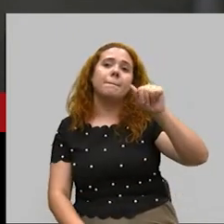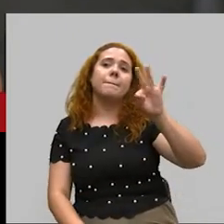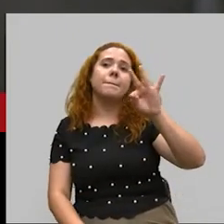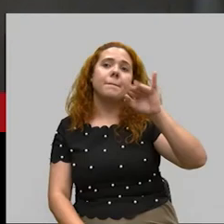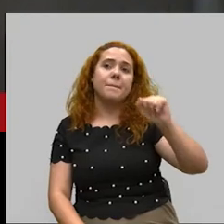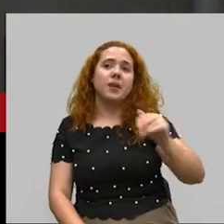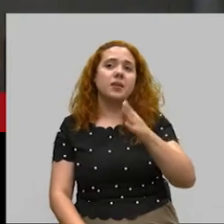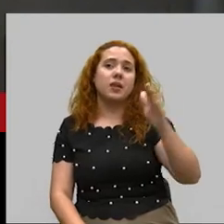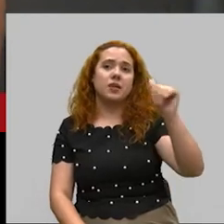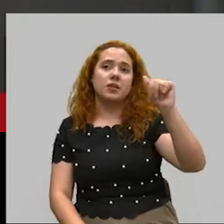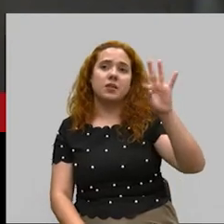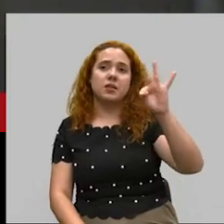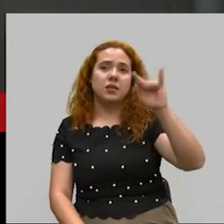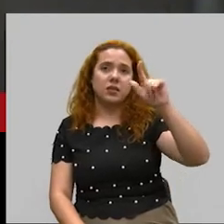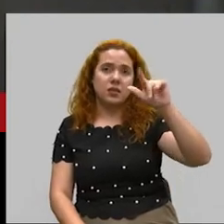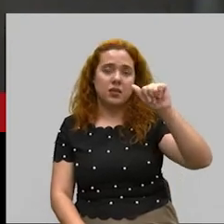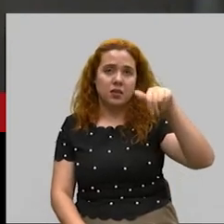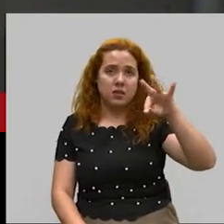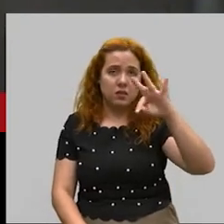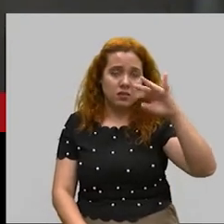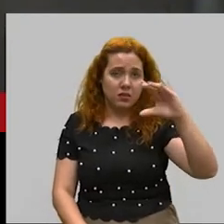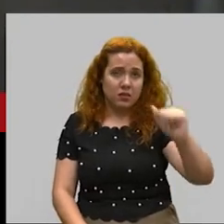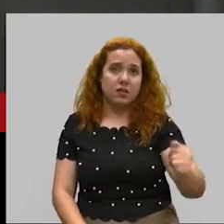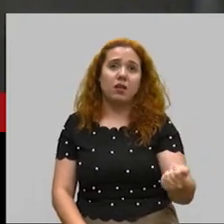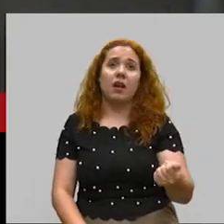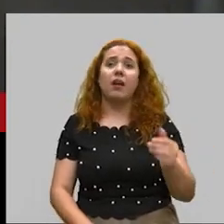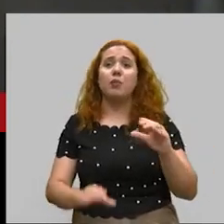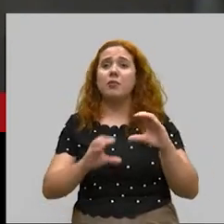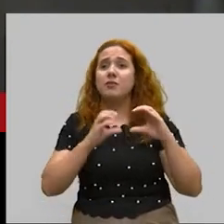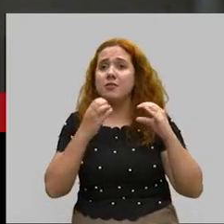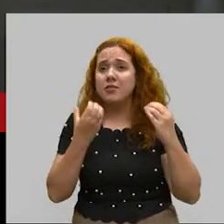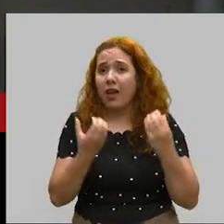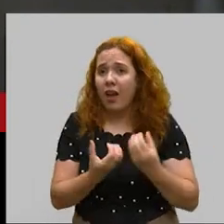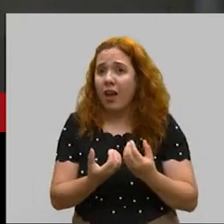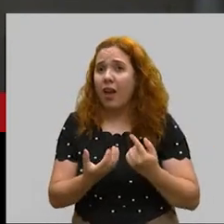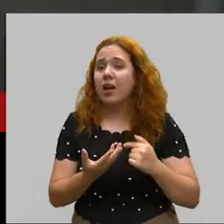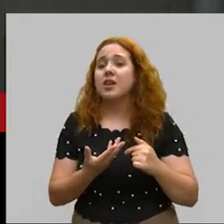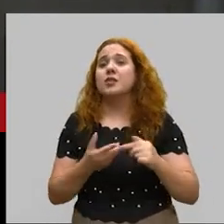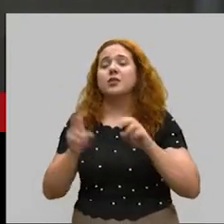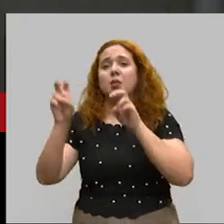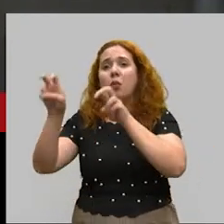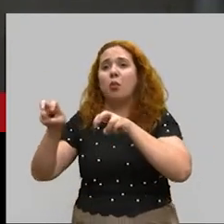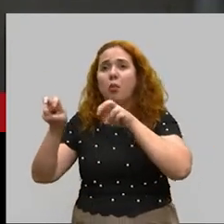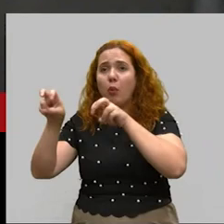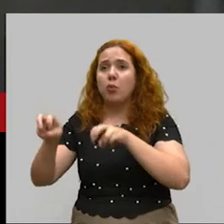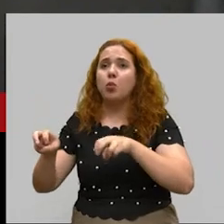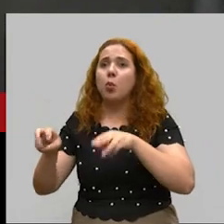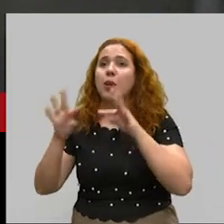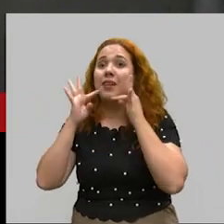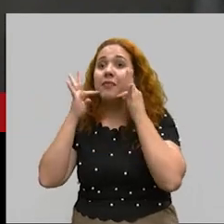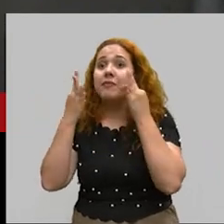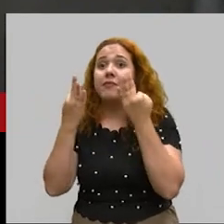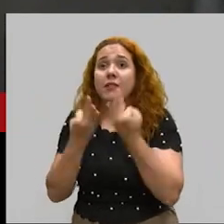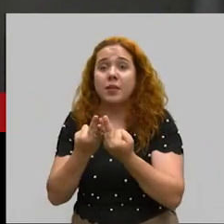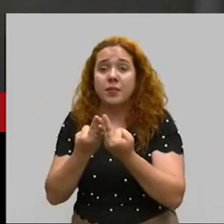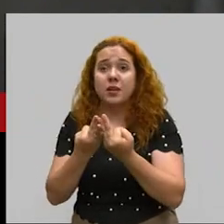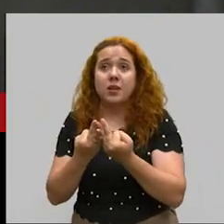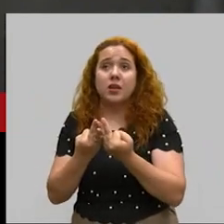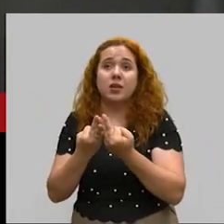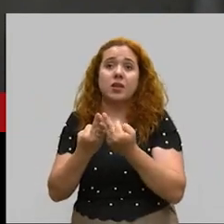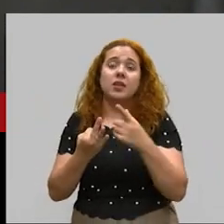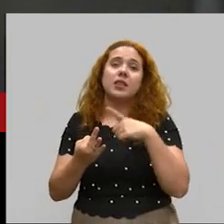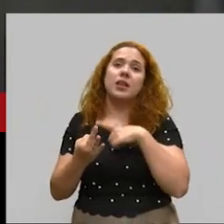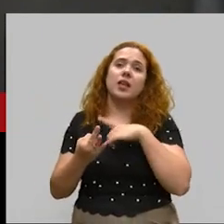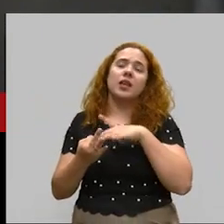da das Comunidades geraizeiras das Comunidades eh de Agricultura Familiar que ainda existe em cada Serras